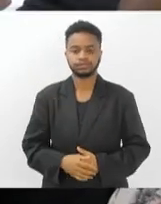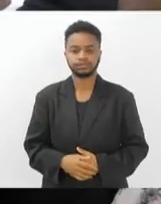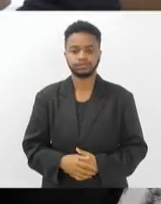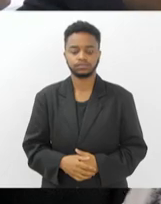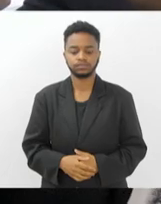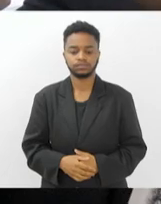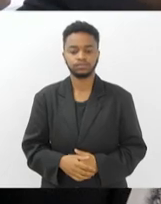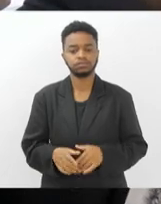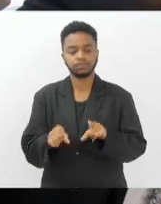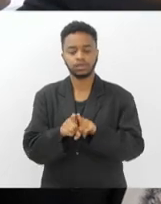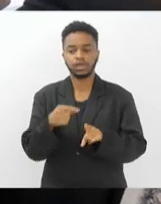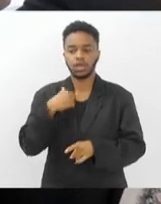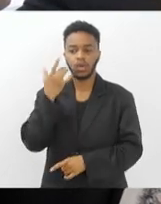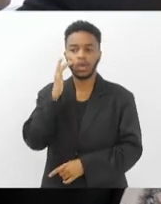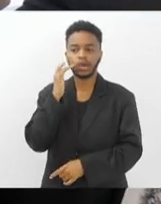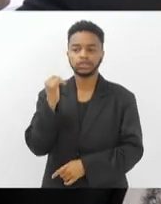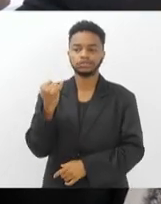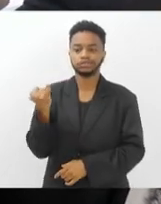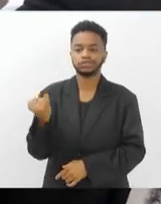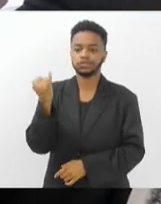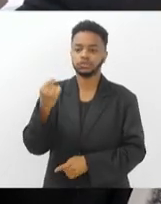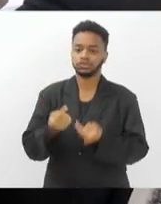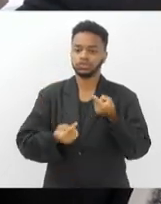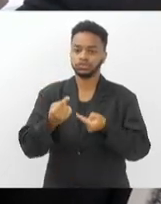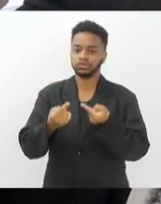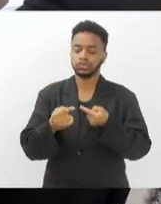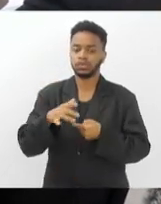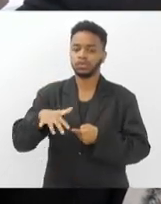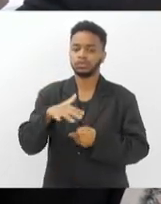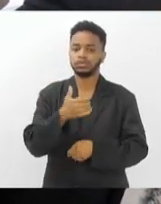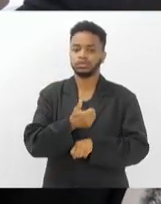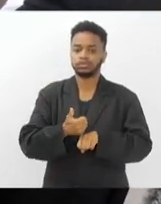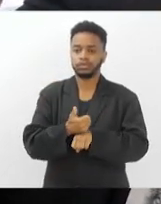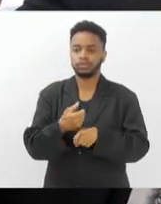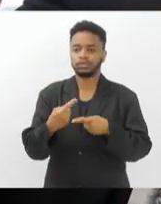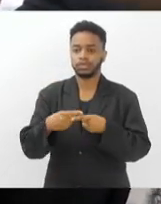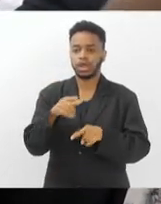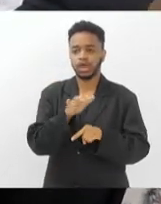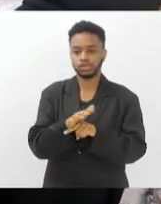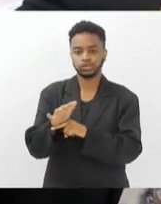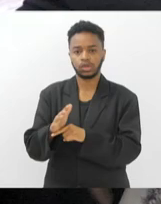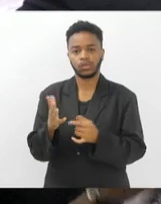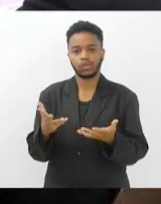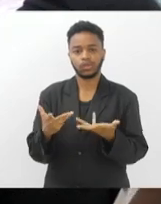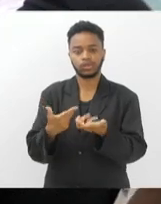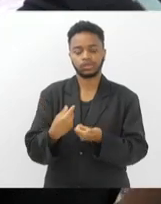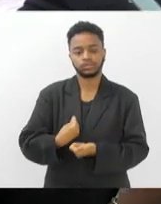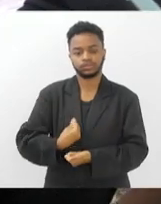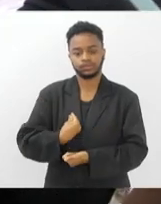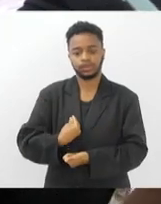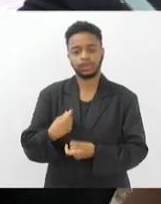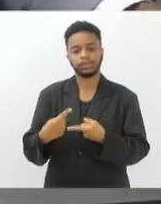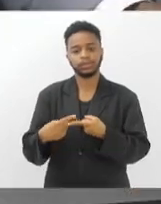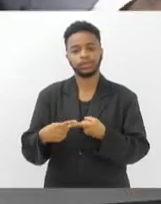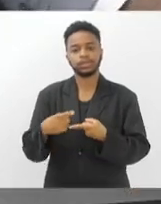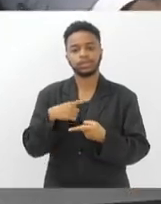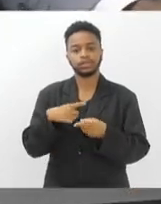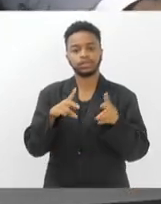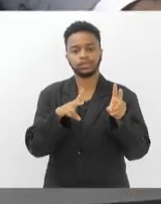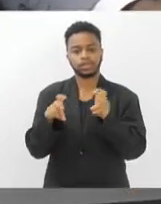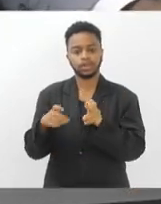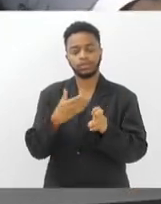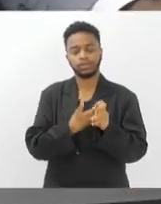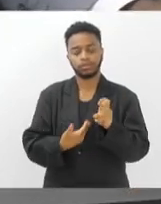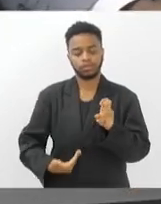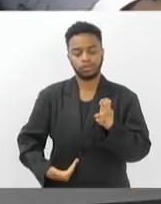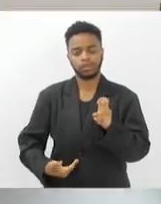que é uma excelente discussão também para os profissionais que cada vez mais têm ajudado a gente já dar qualidade de vida. Outros temas que a gente faz, público ou fizemos